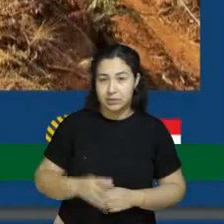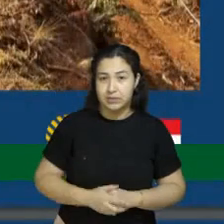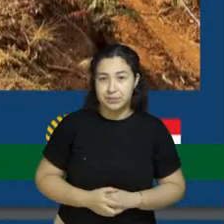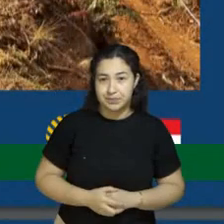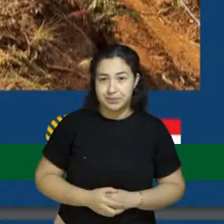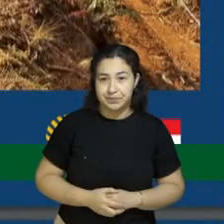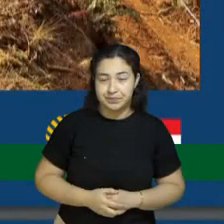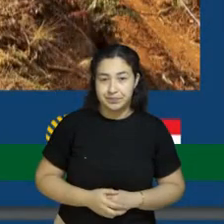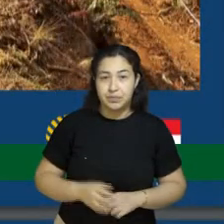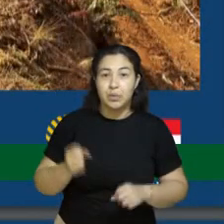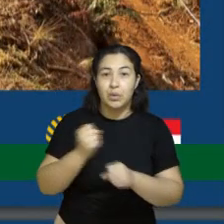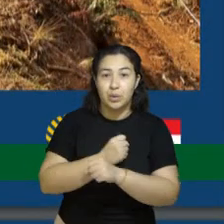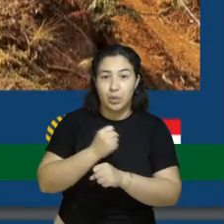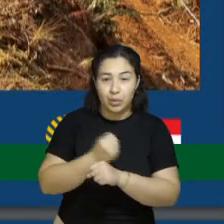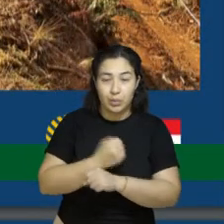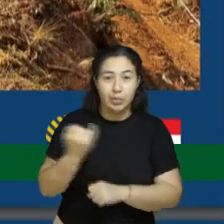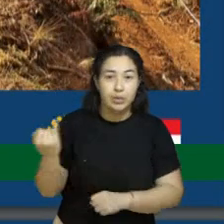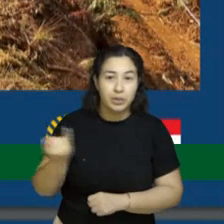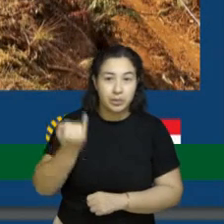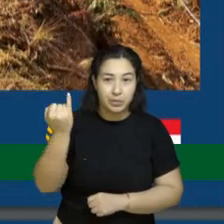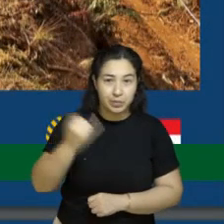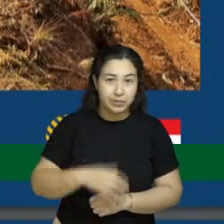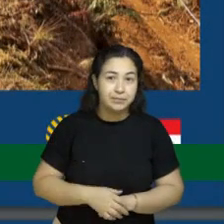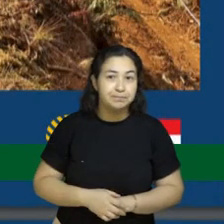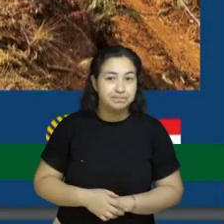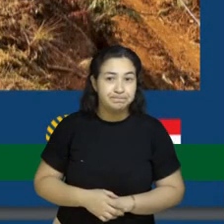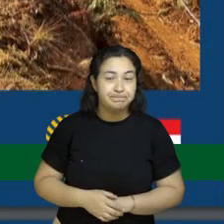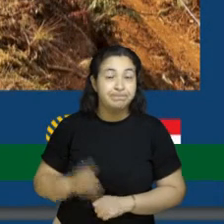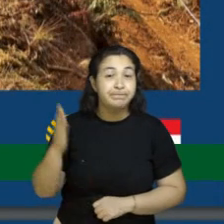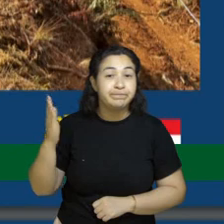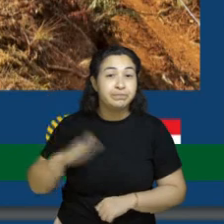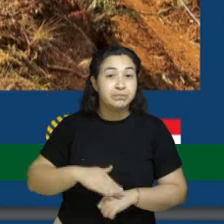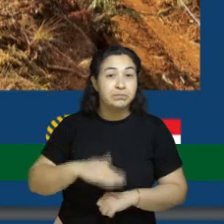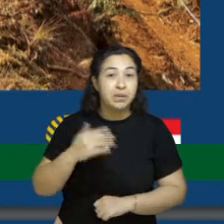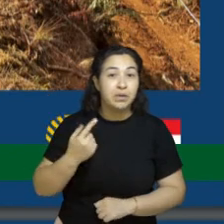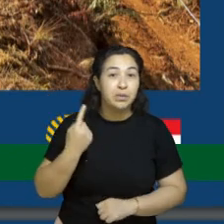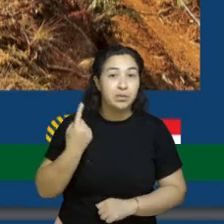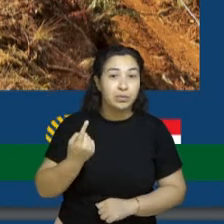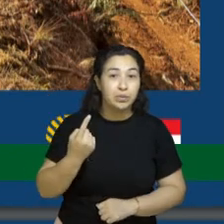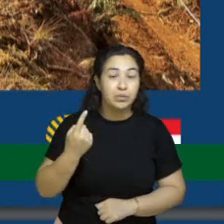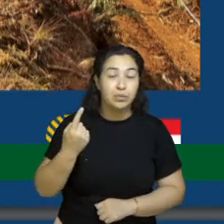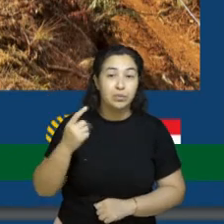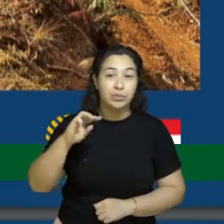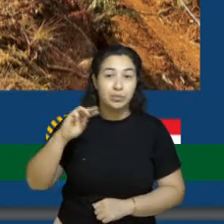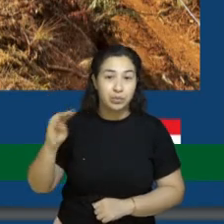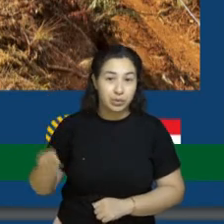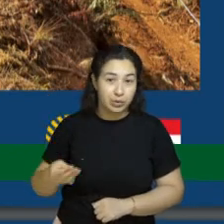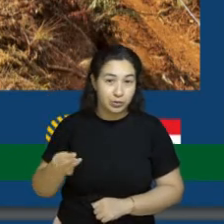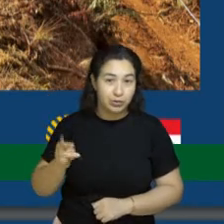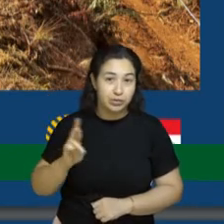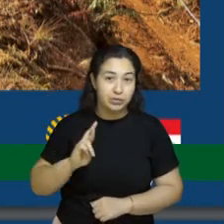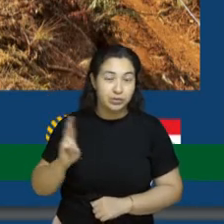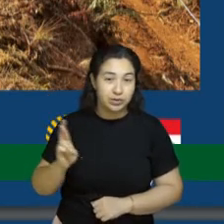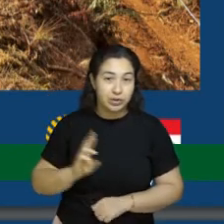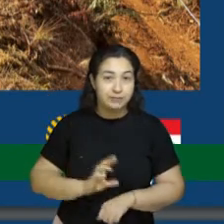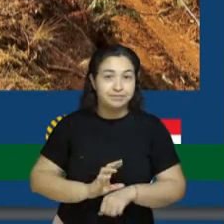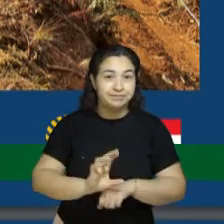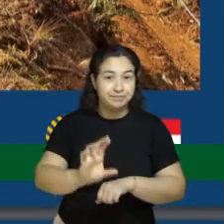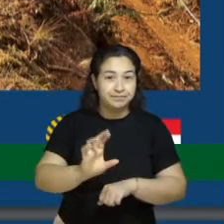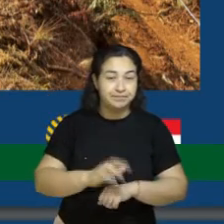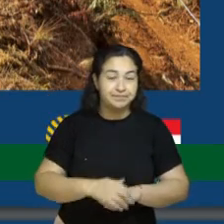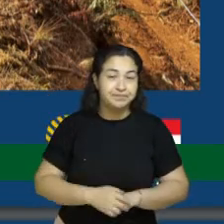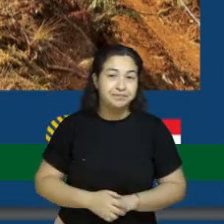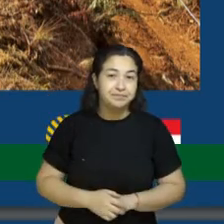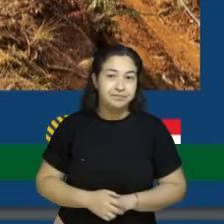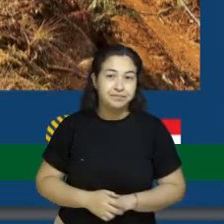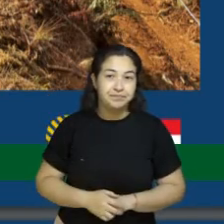importante também, 4,4 quilômetros, mais de R$1.100.000, que é para ligar Calmon a Matos Costa, que faz uma